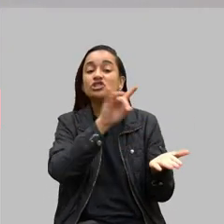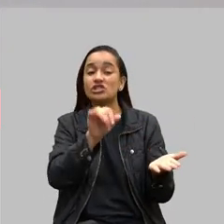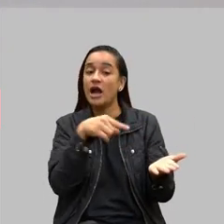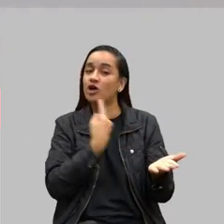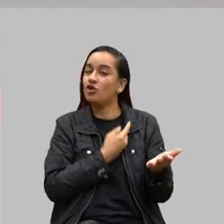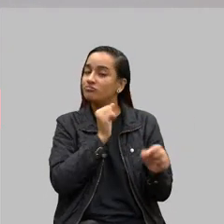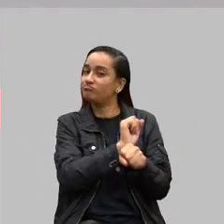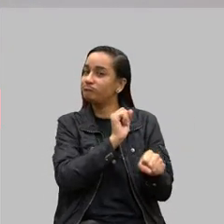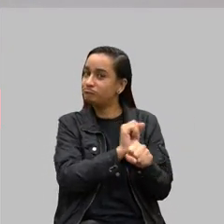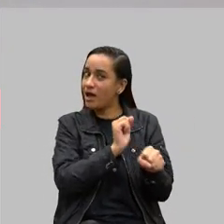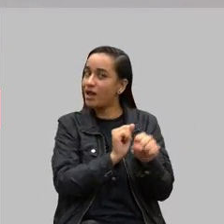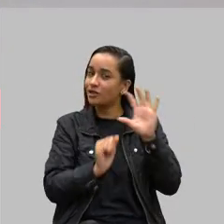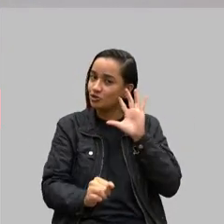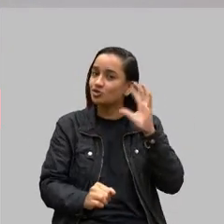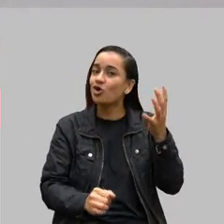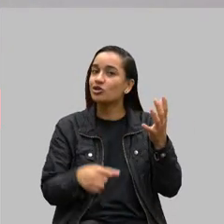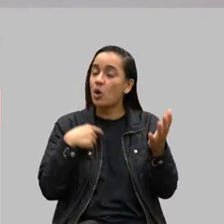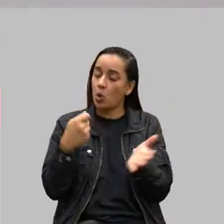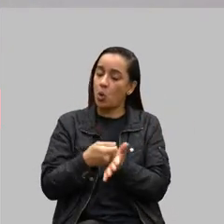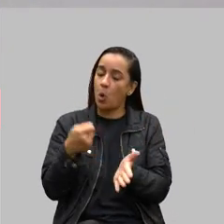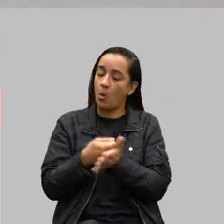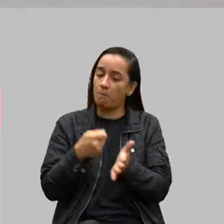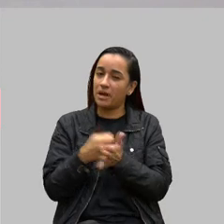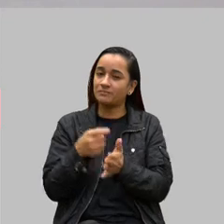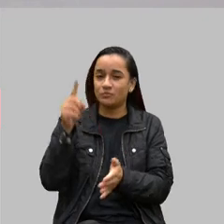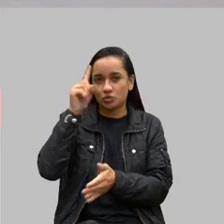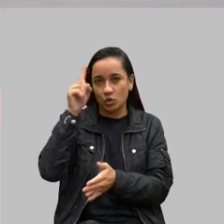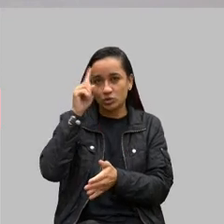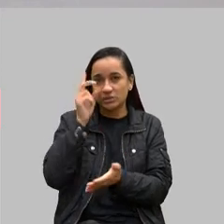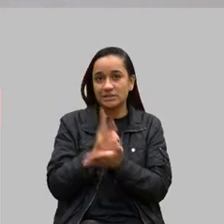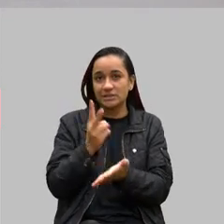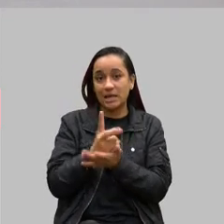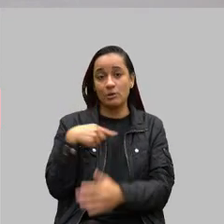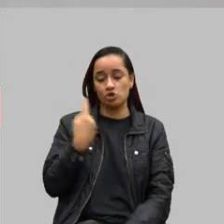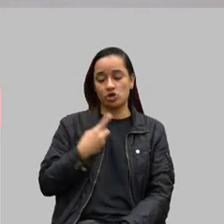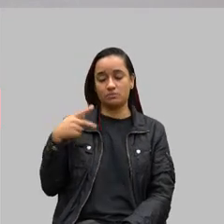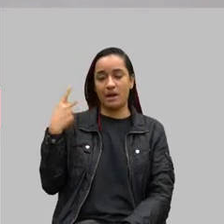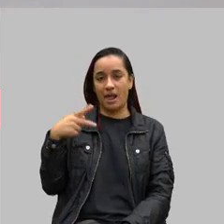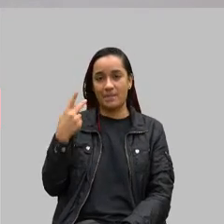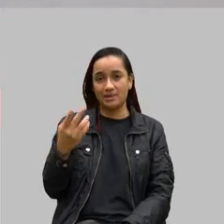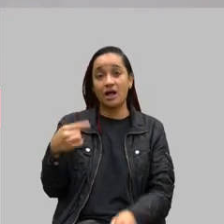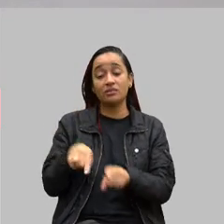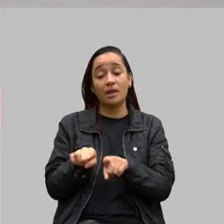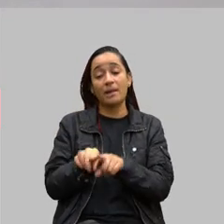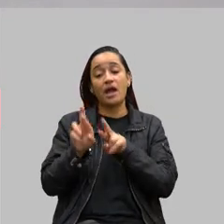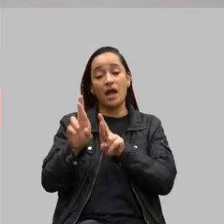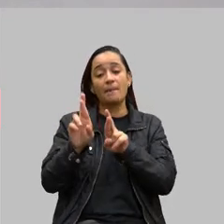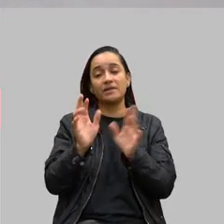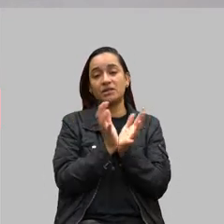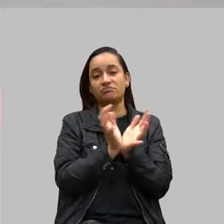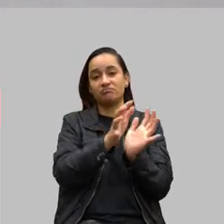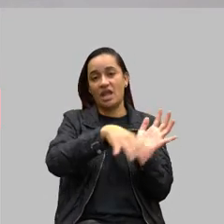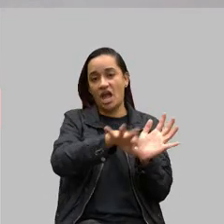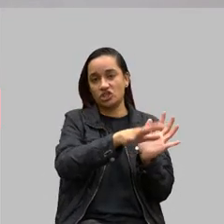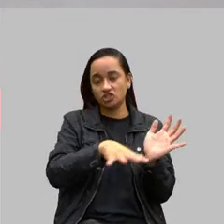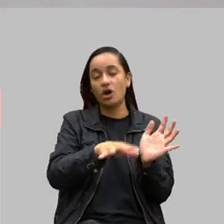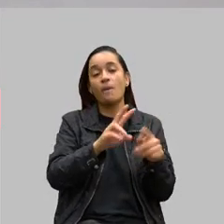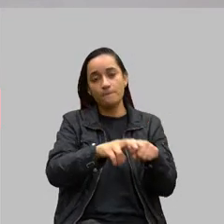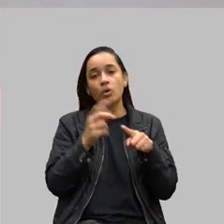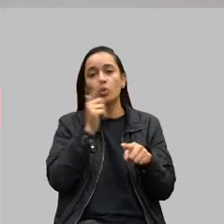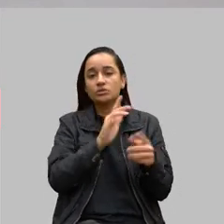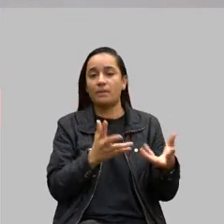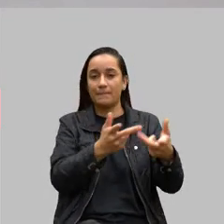solução e a gente é cobrado a todo momento enquanto parlamentar e representante legítimo daquela região por essas melhorias